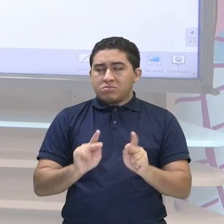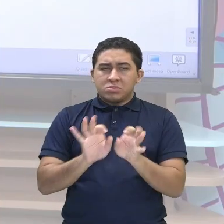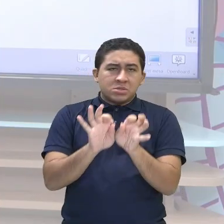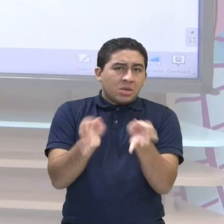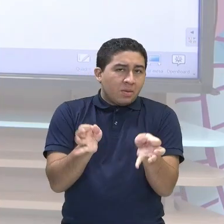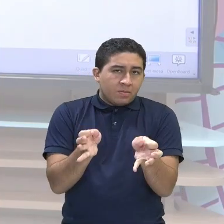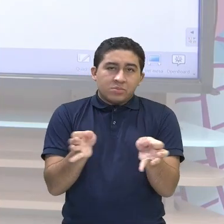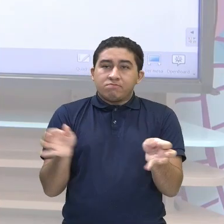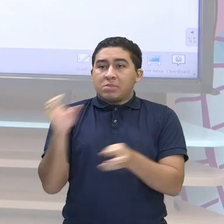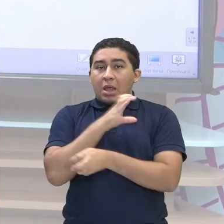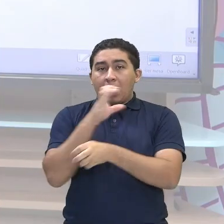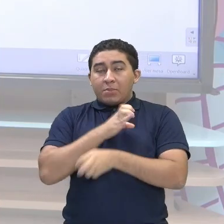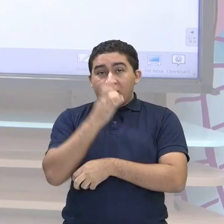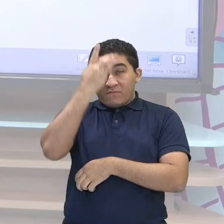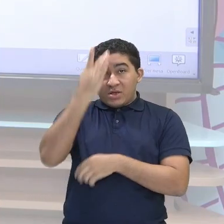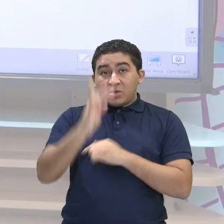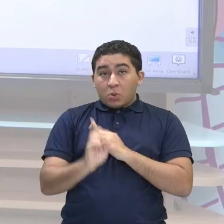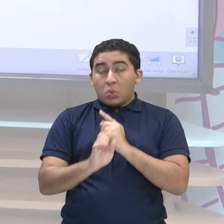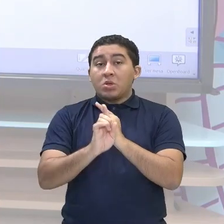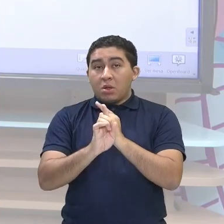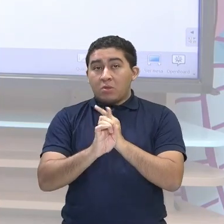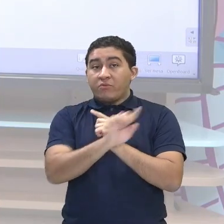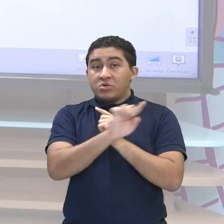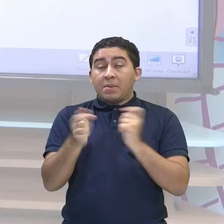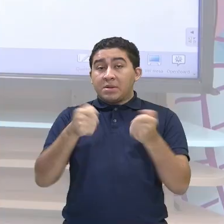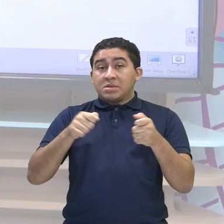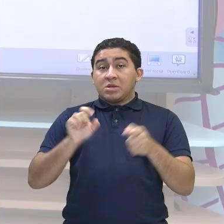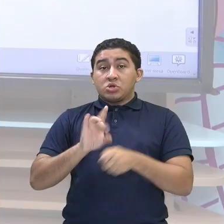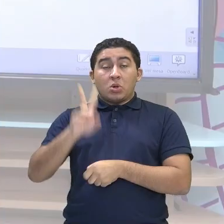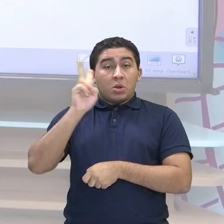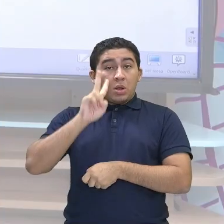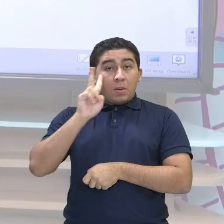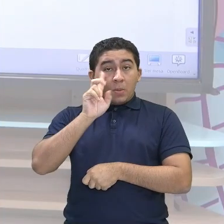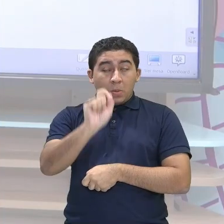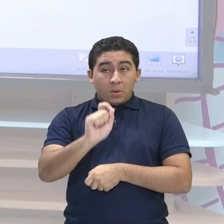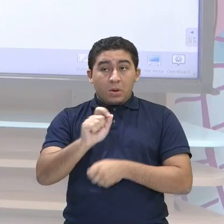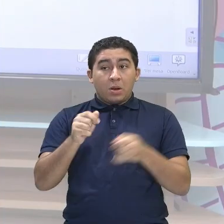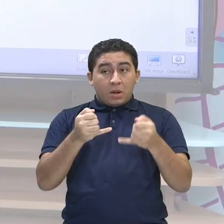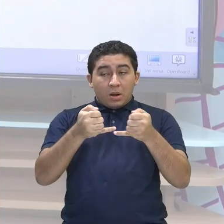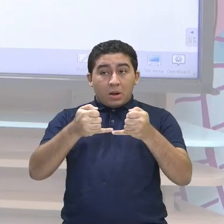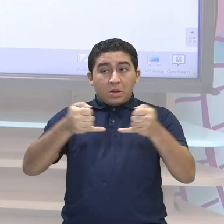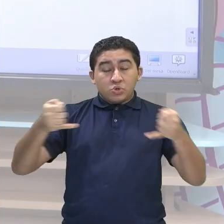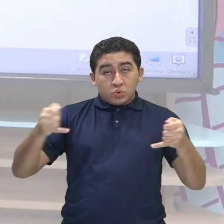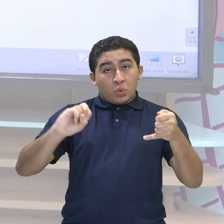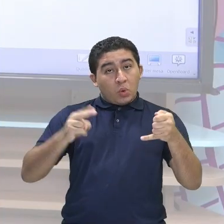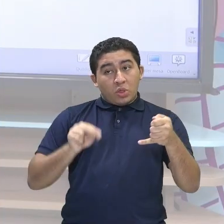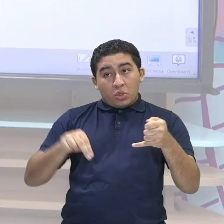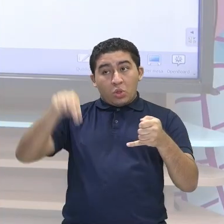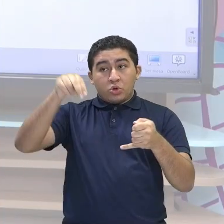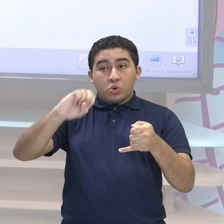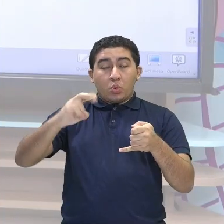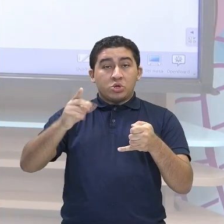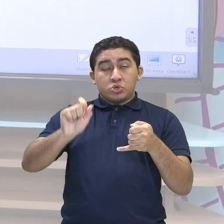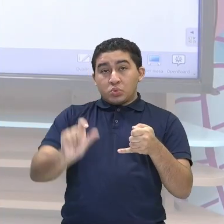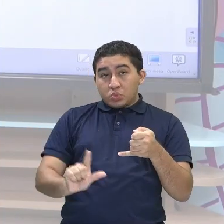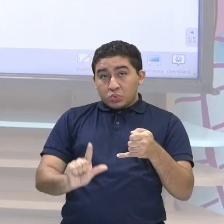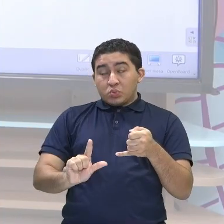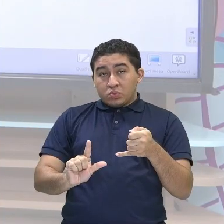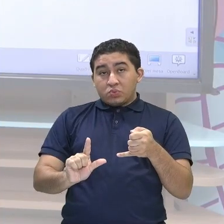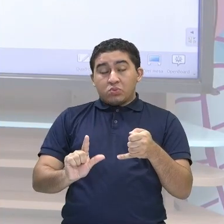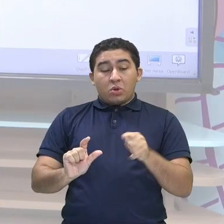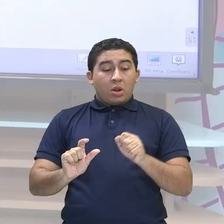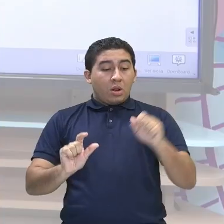da gente localizar esses pontos. Vocês só precisam lembrar que latitude ou ela é norte ou ela é sul. E longitude,